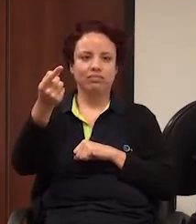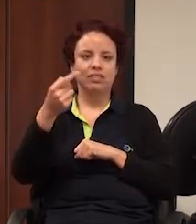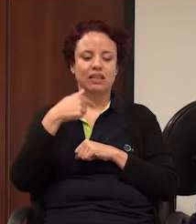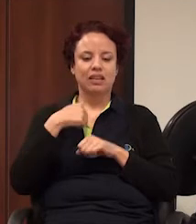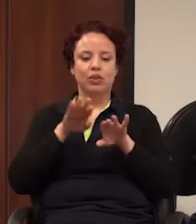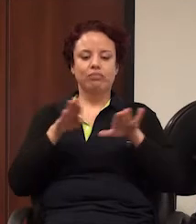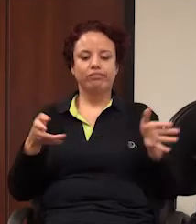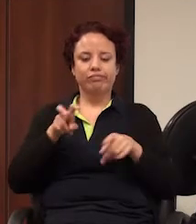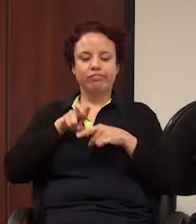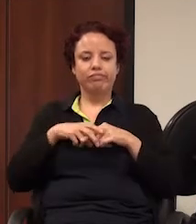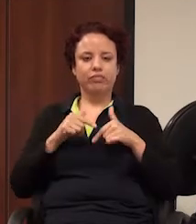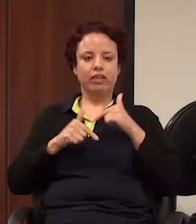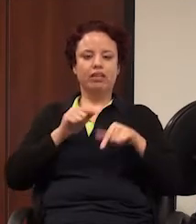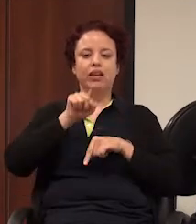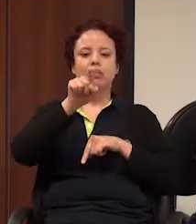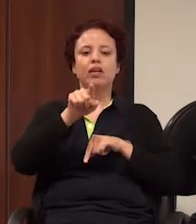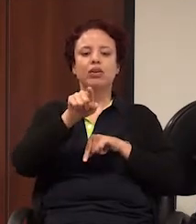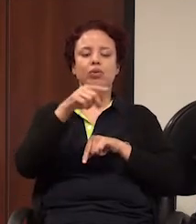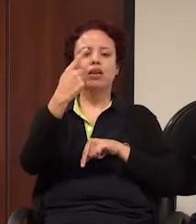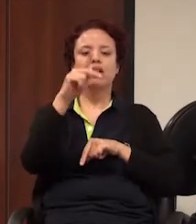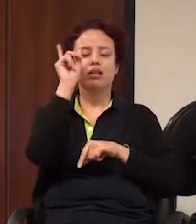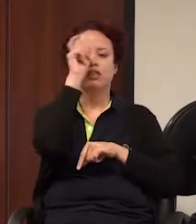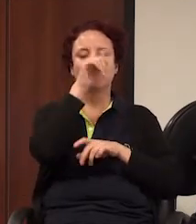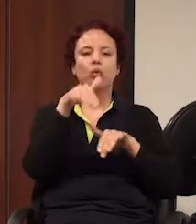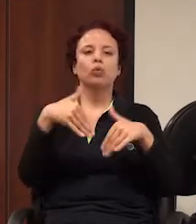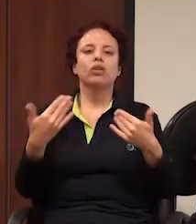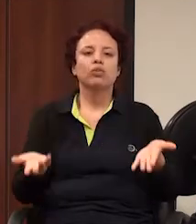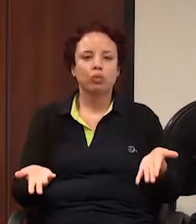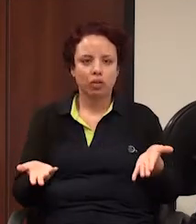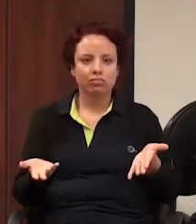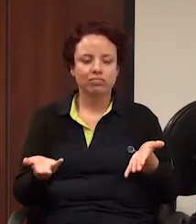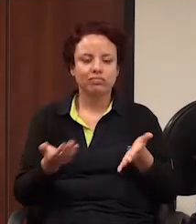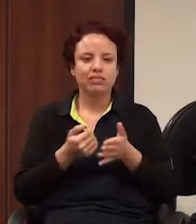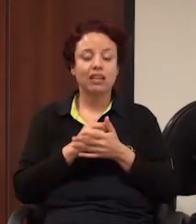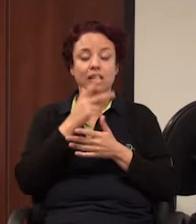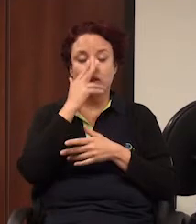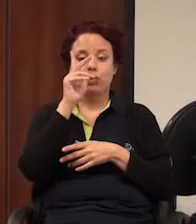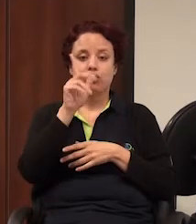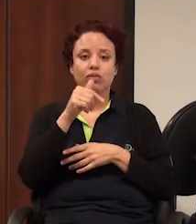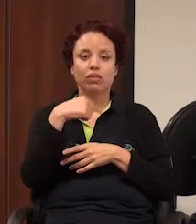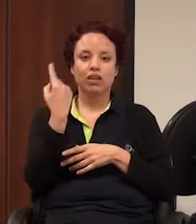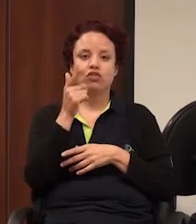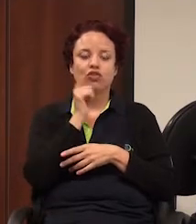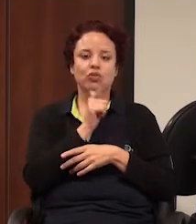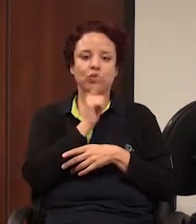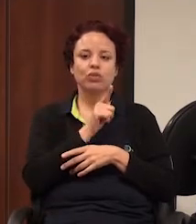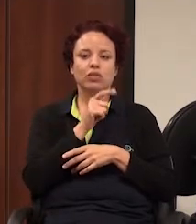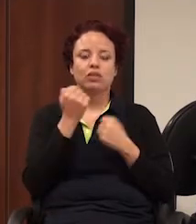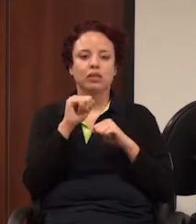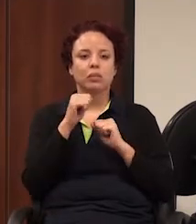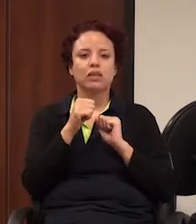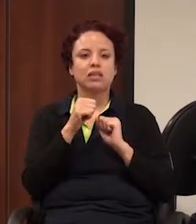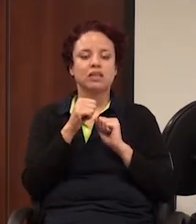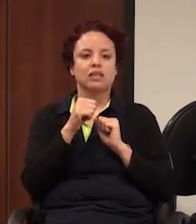do balcão, né? Olhar as dificuldades, né? E isso eu acho que a gente só vai conseguir, né, quando a